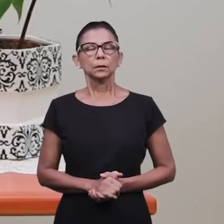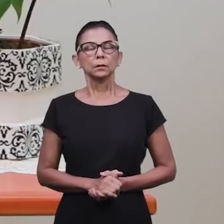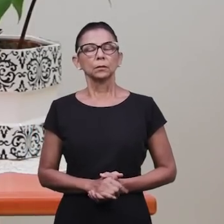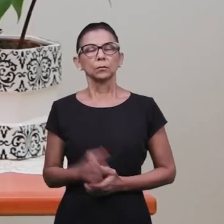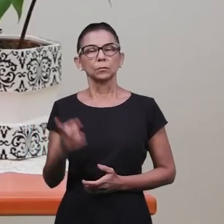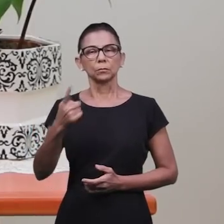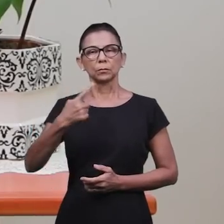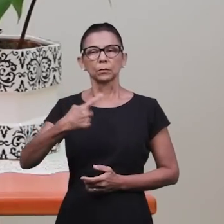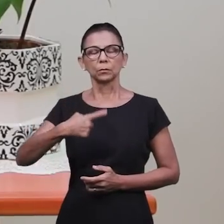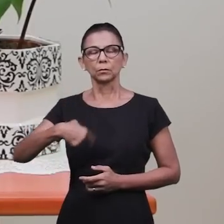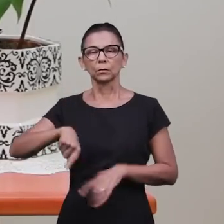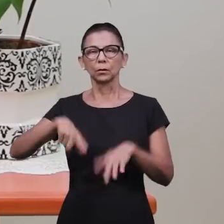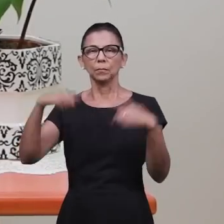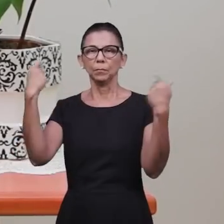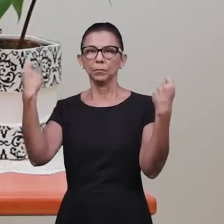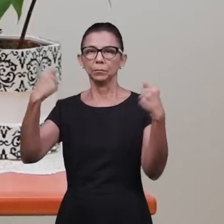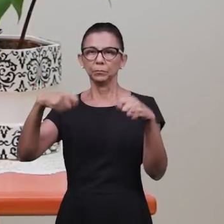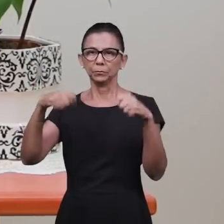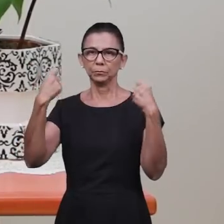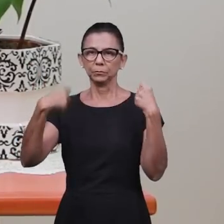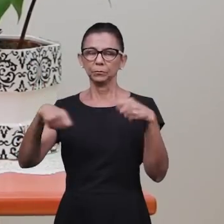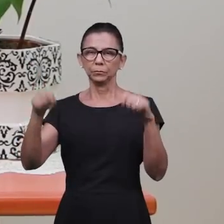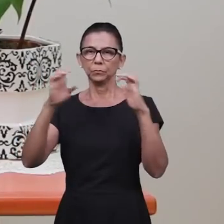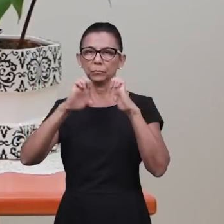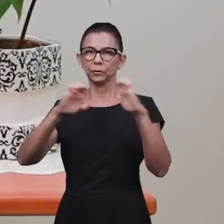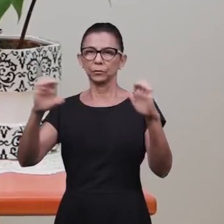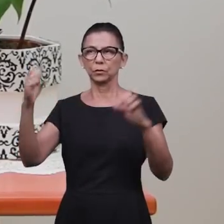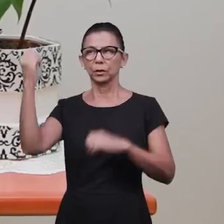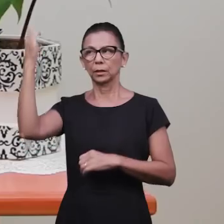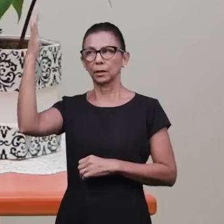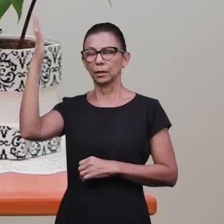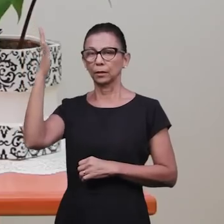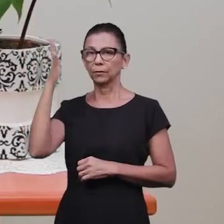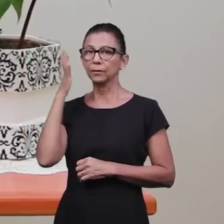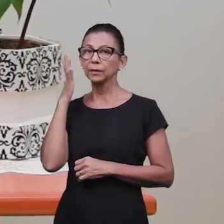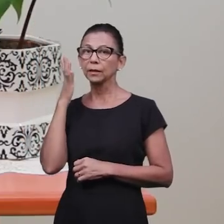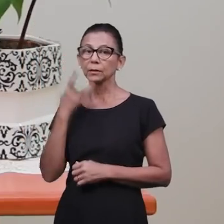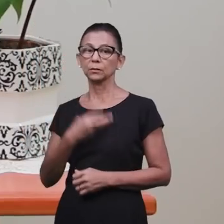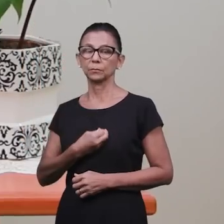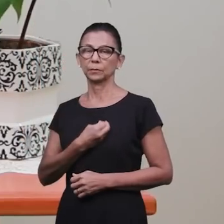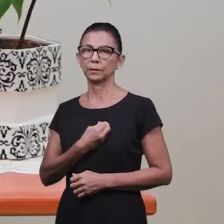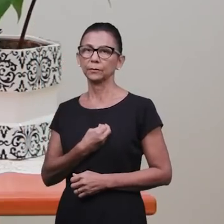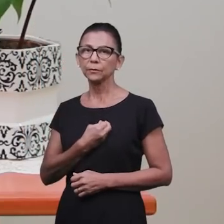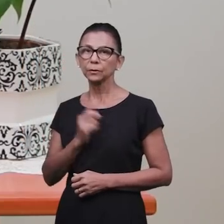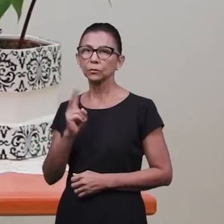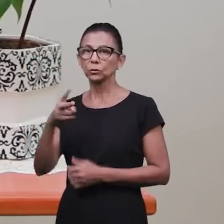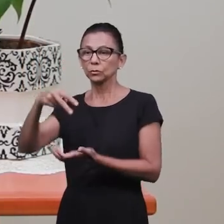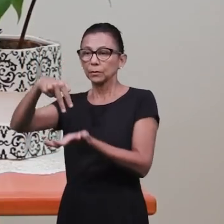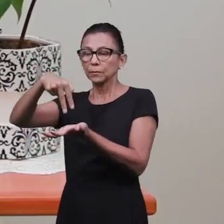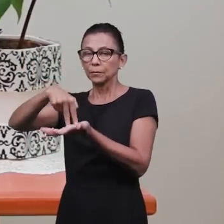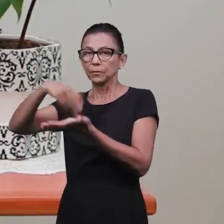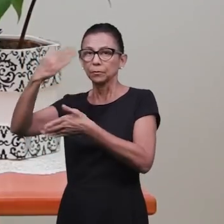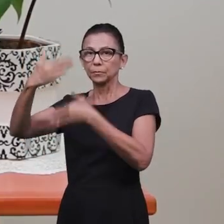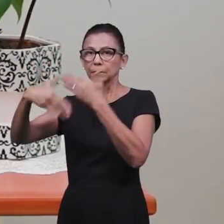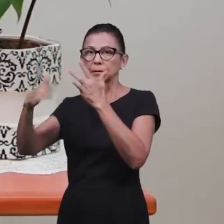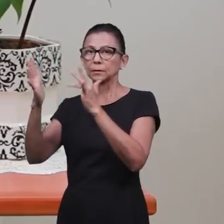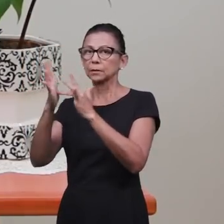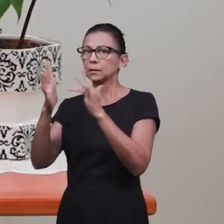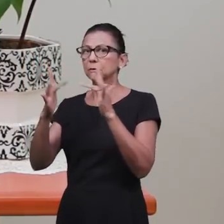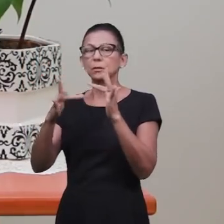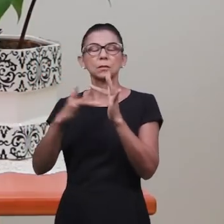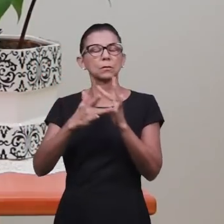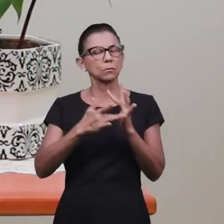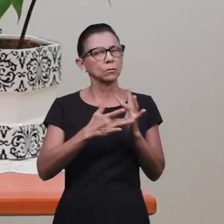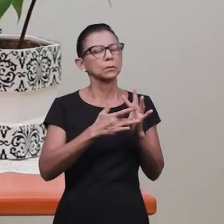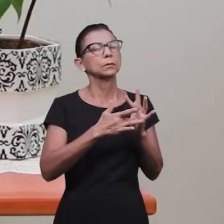é viver o Evangelho, viver um Evangelho revelado. Então, nós temos que andar na luz de